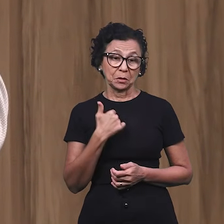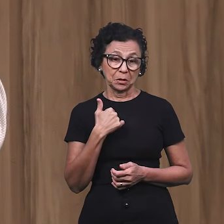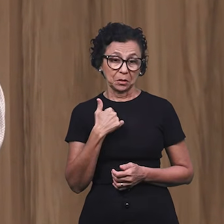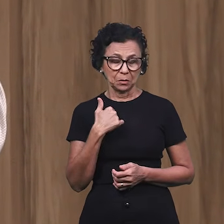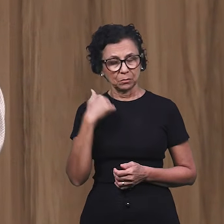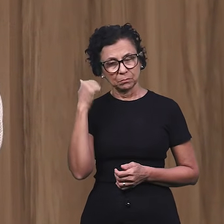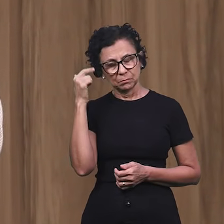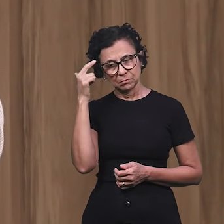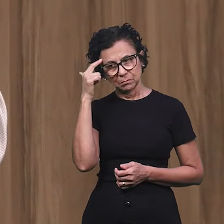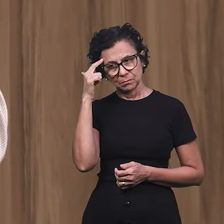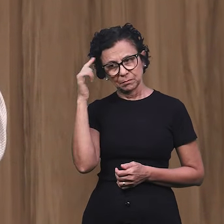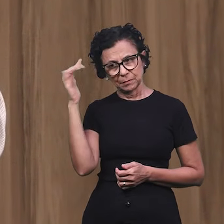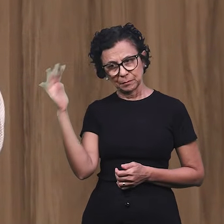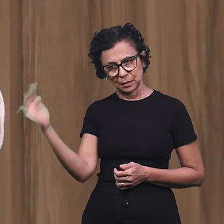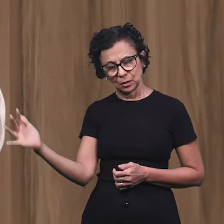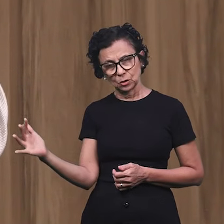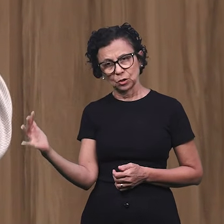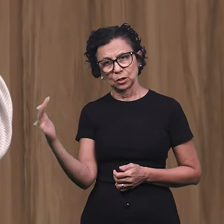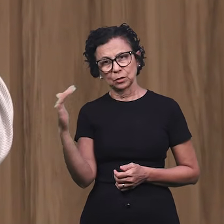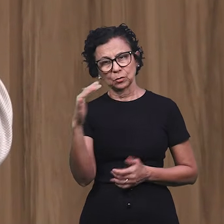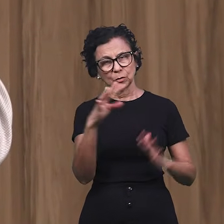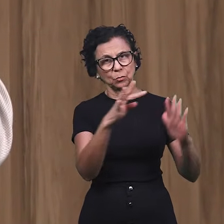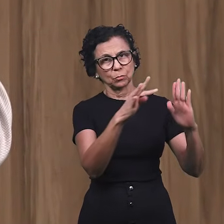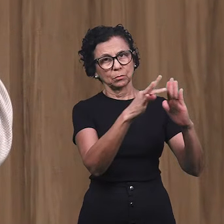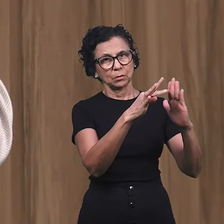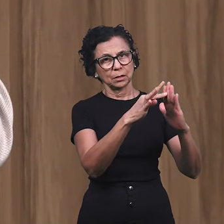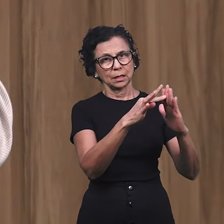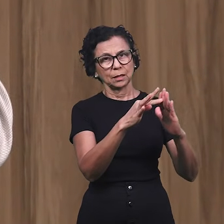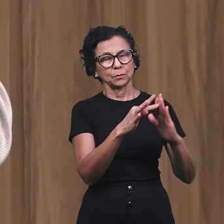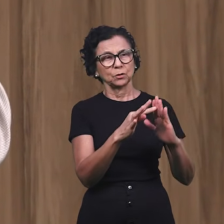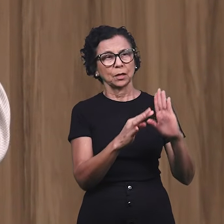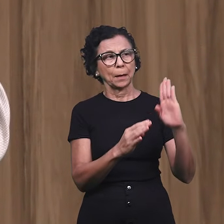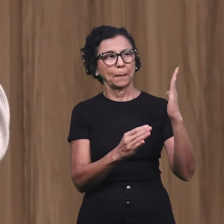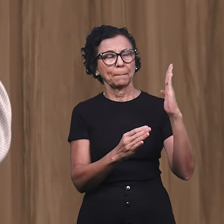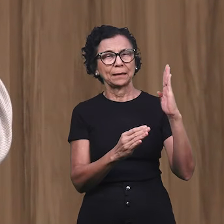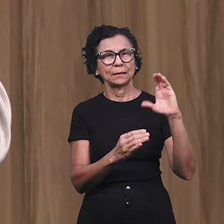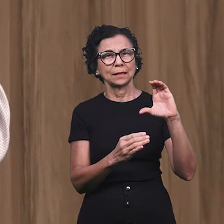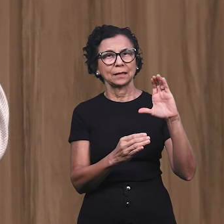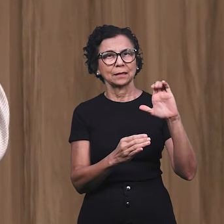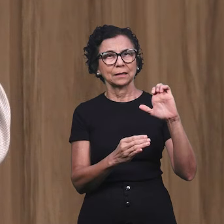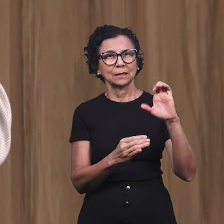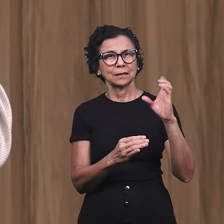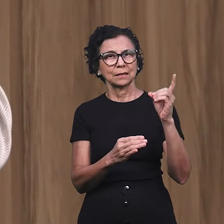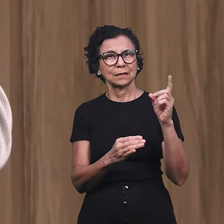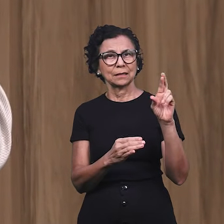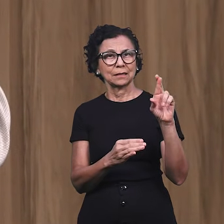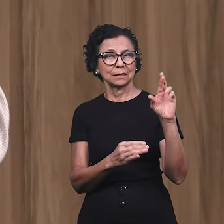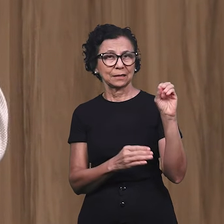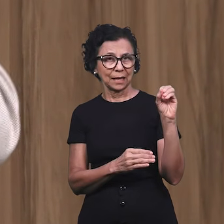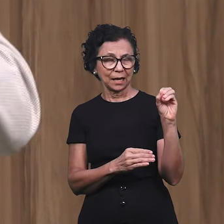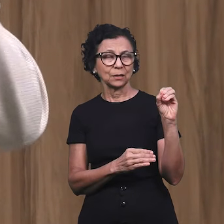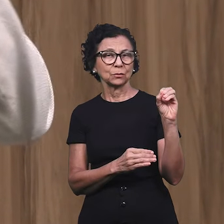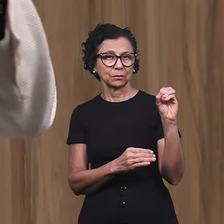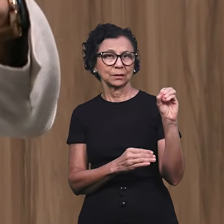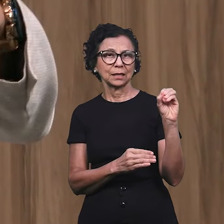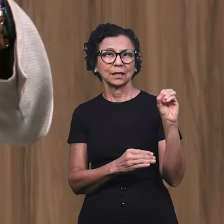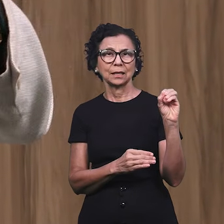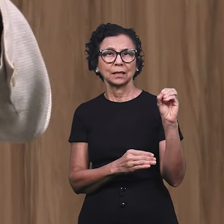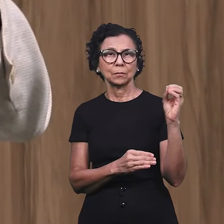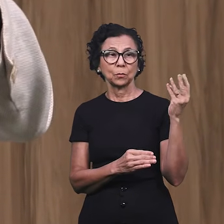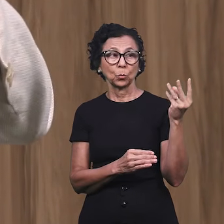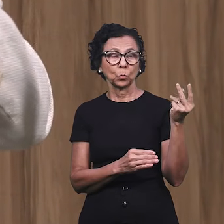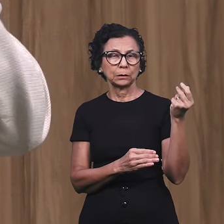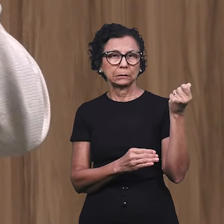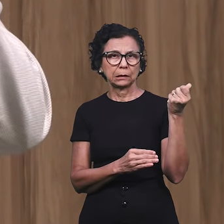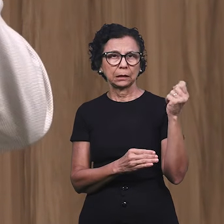imagino eu, que como também no templo tinha cedros, o cheiro que a pessoa sentia de madeira lá era o mesmo daqui, Ah, sem